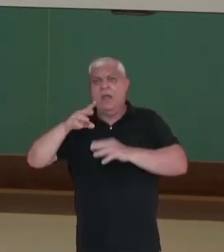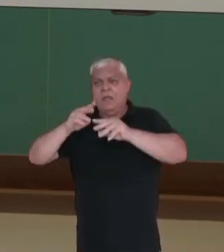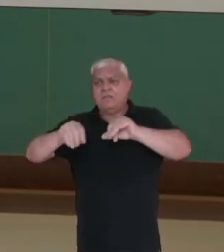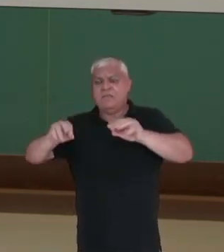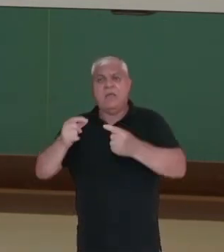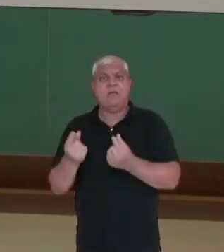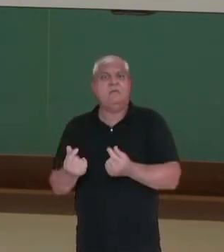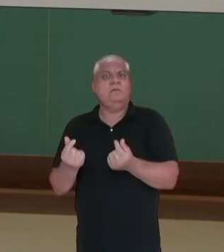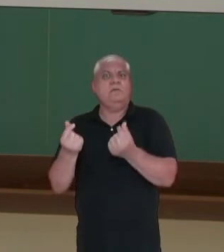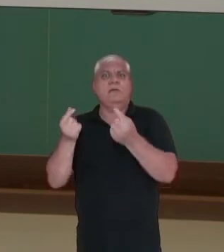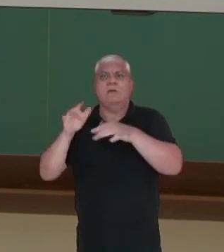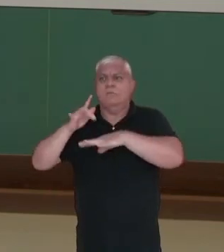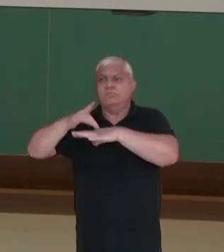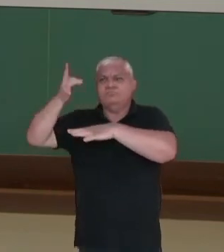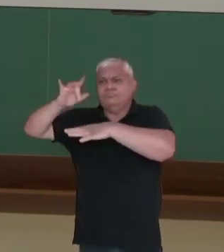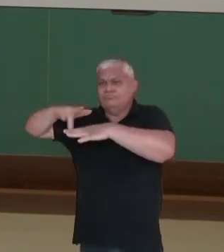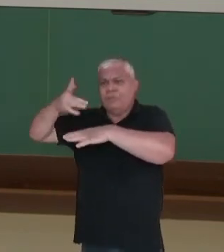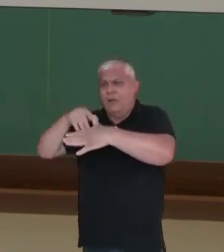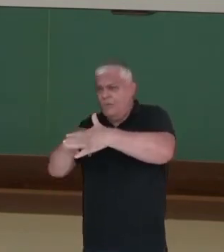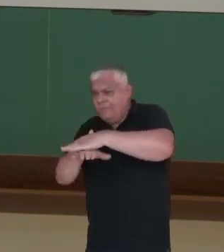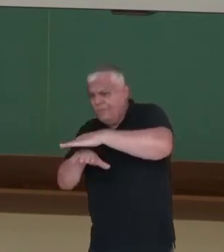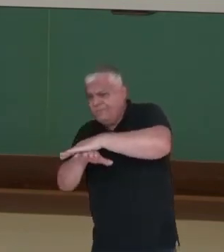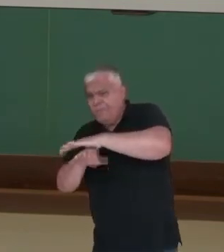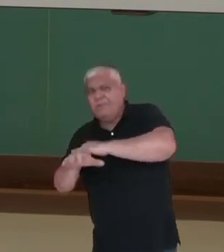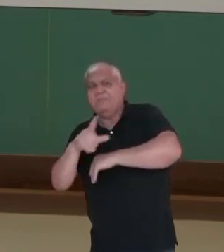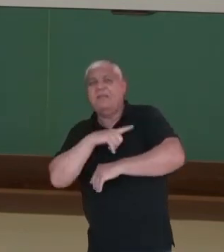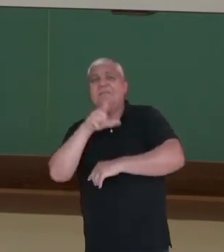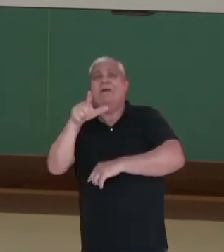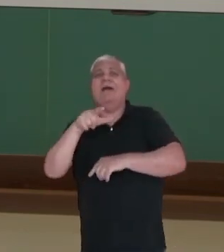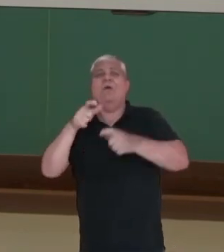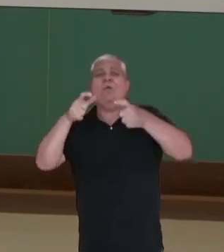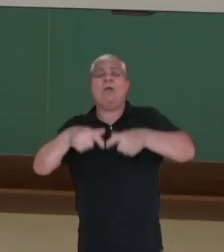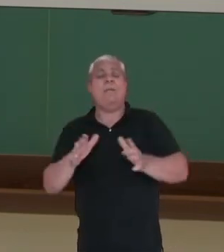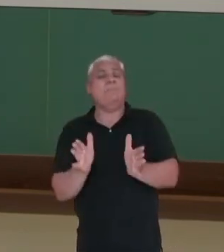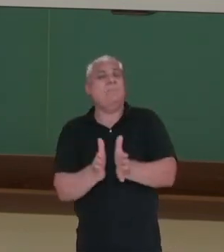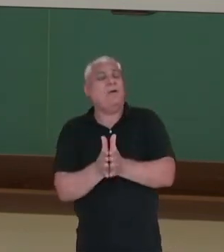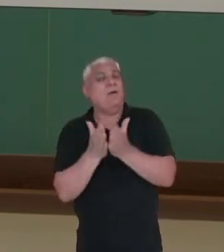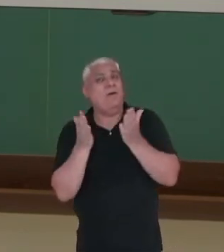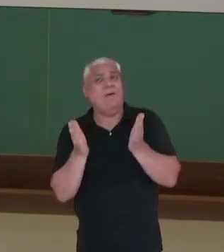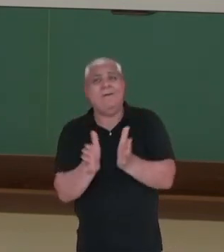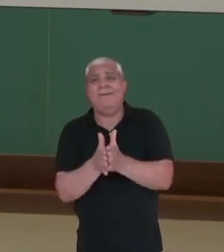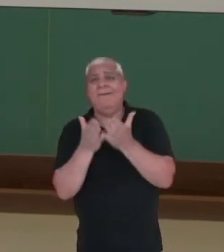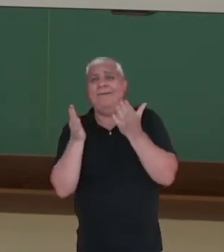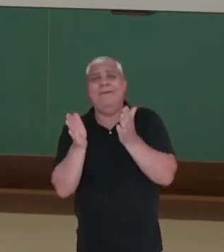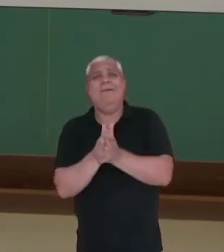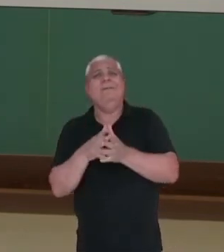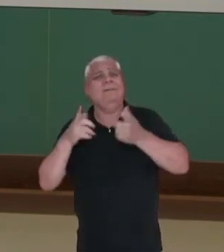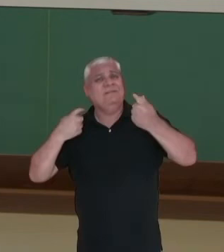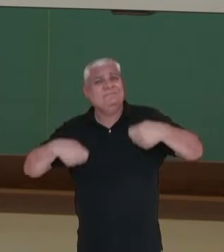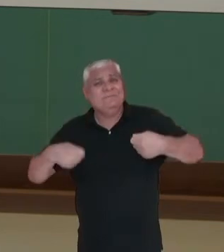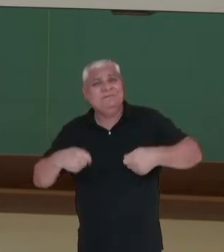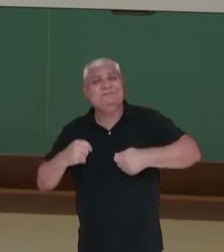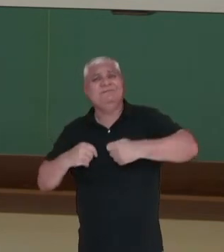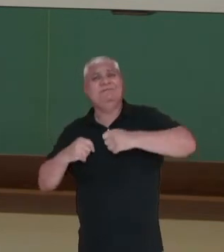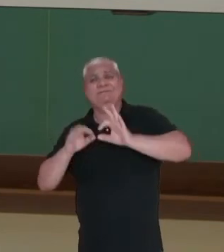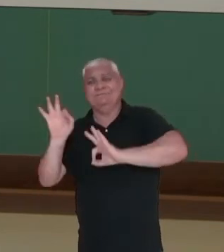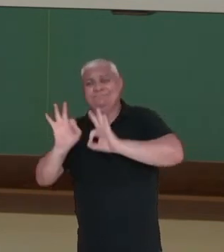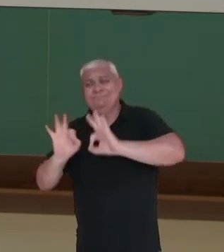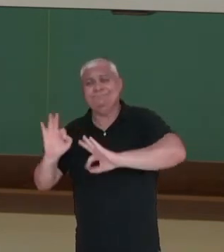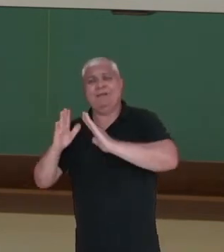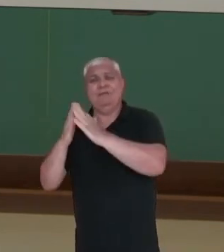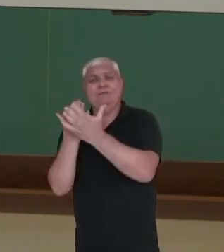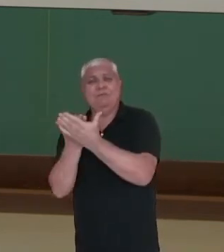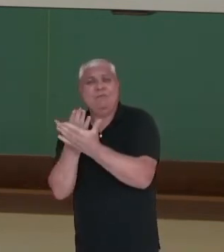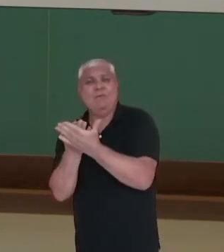em diamantes, mas a população é extremamente pobre, né? E carece então de um monte de infraestrutura como escolas, por